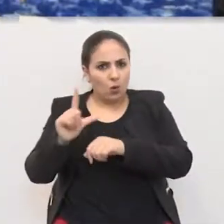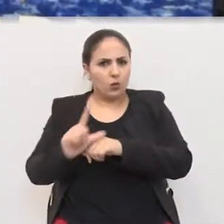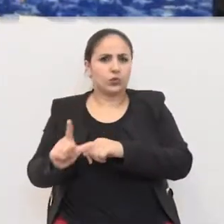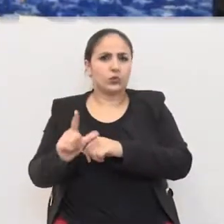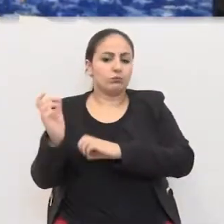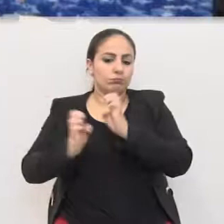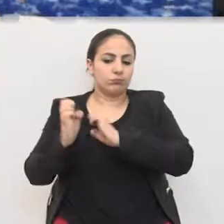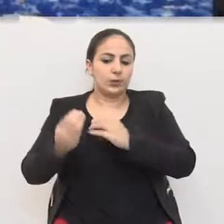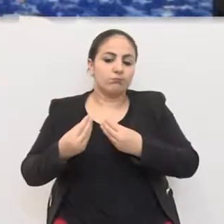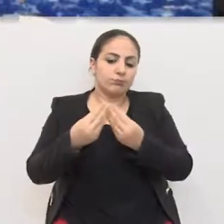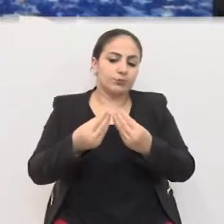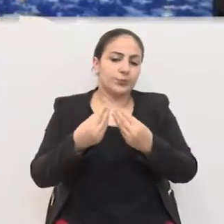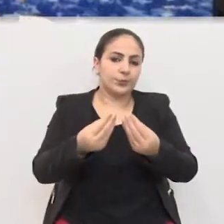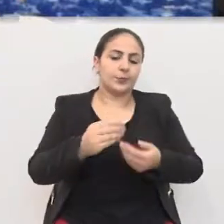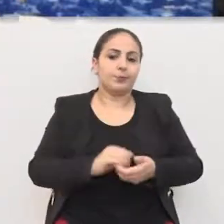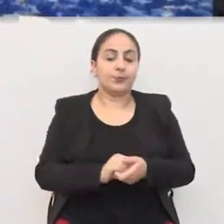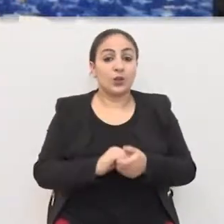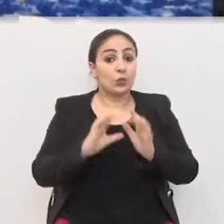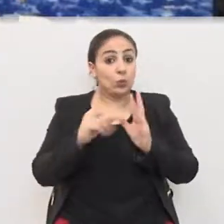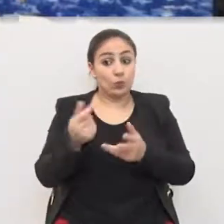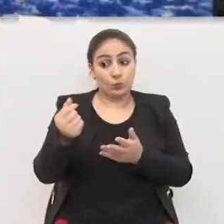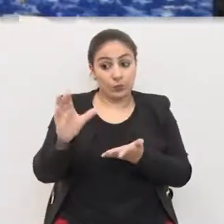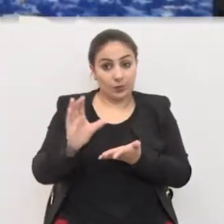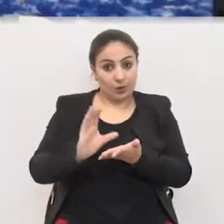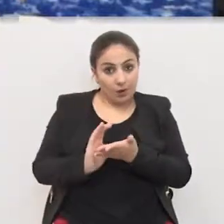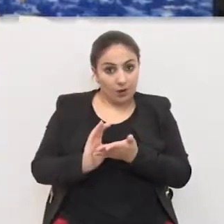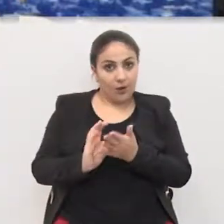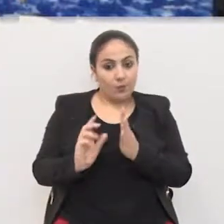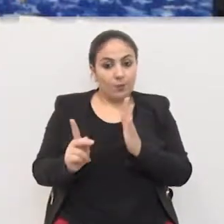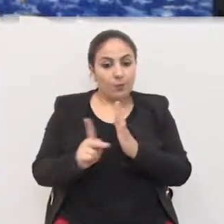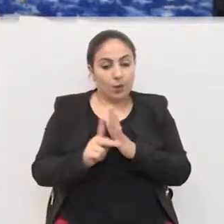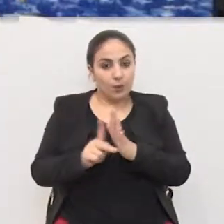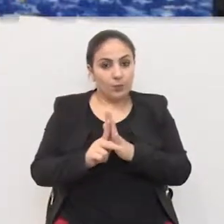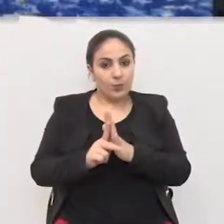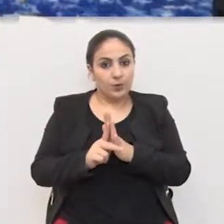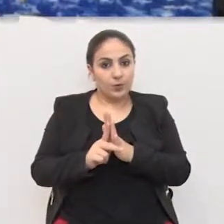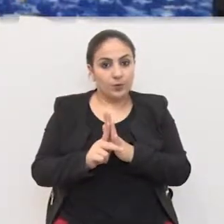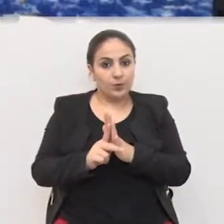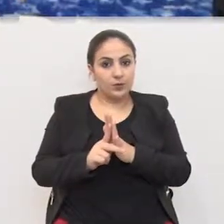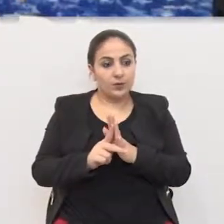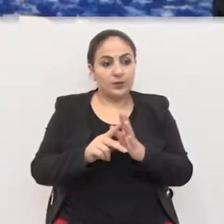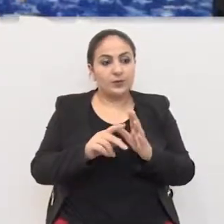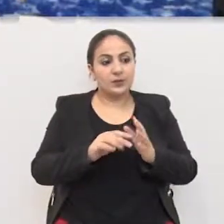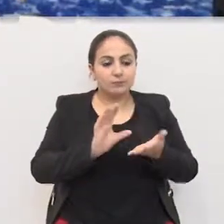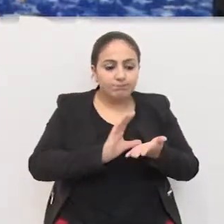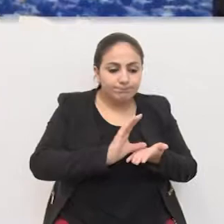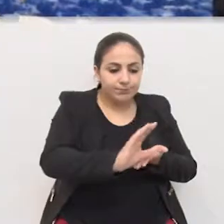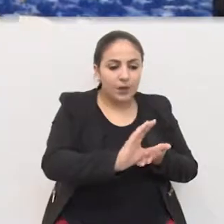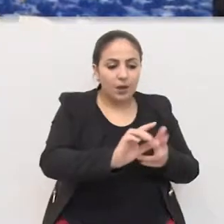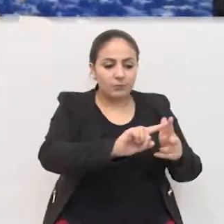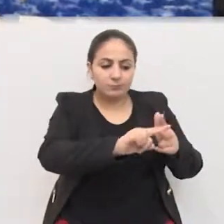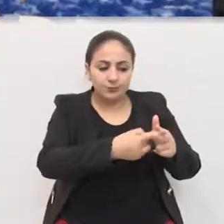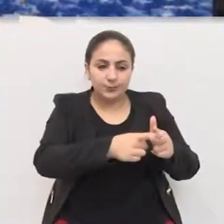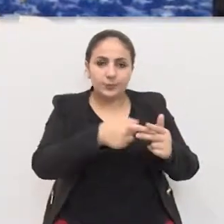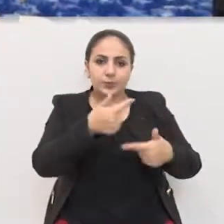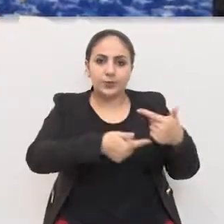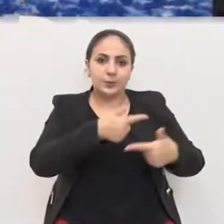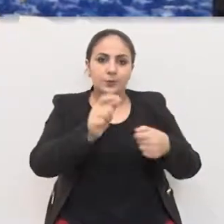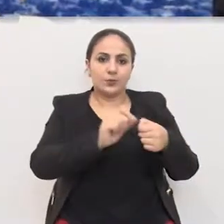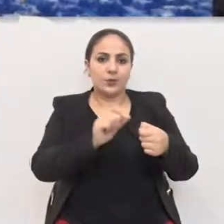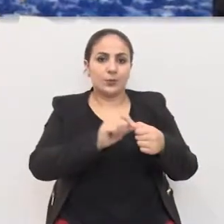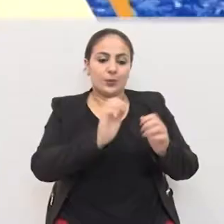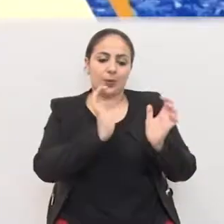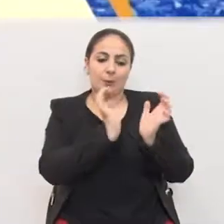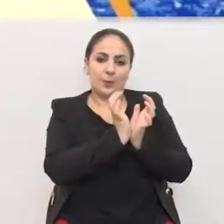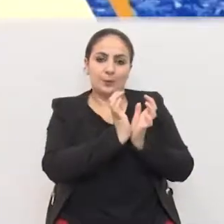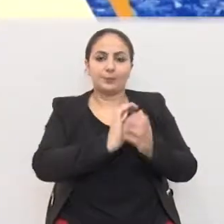empresas de Passo Fundo. Toda a verba arrecadada será investida na manutenção dos serviços oferecidos pela